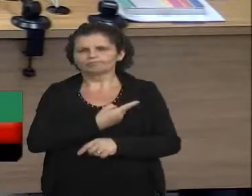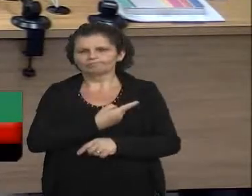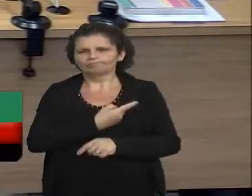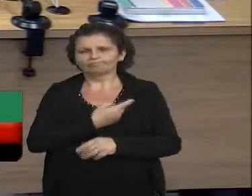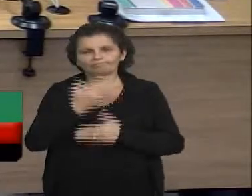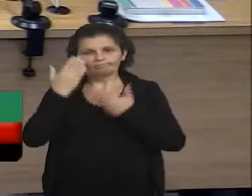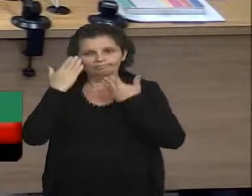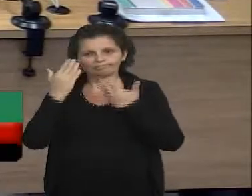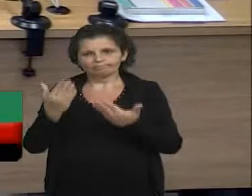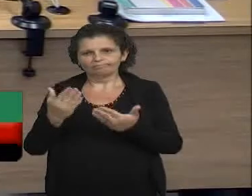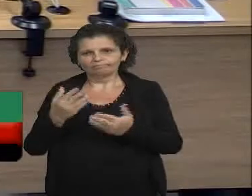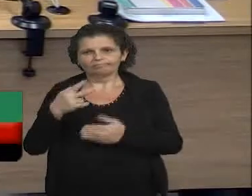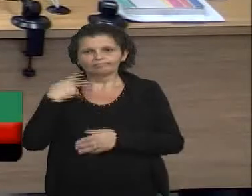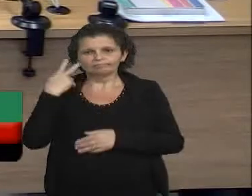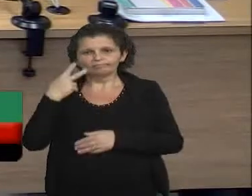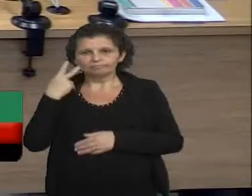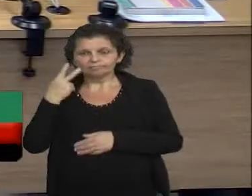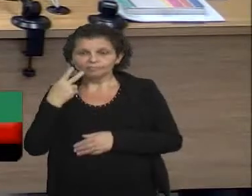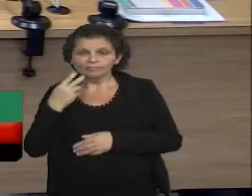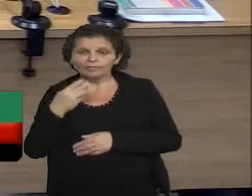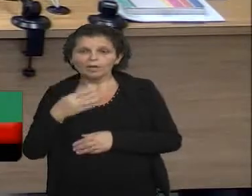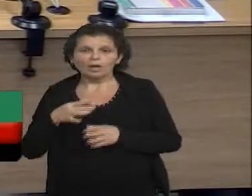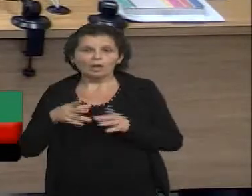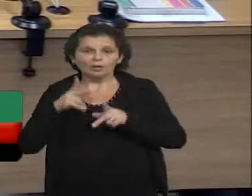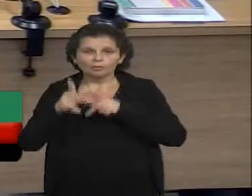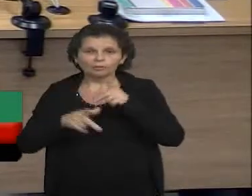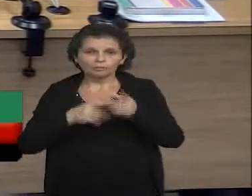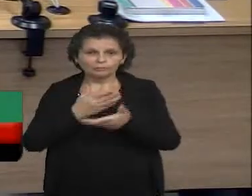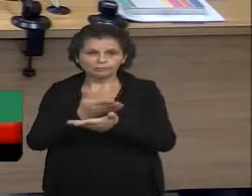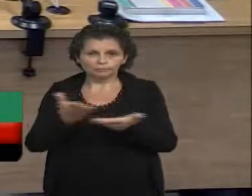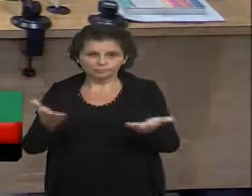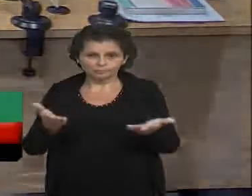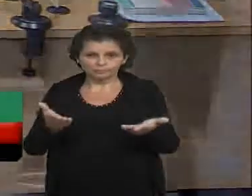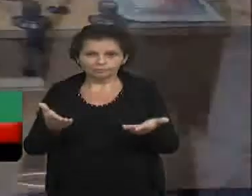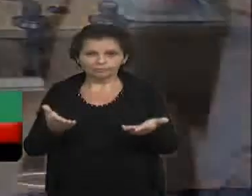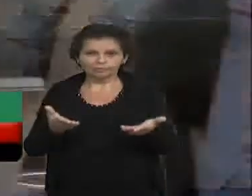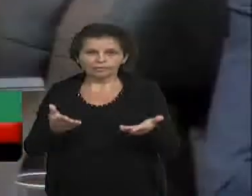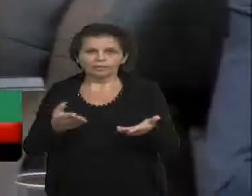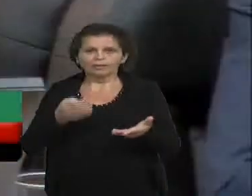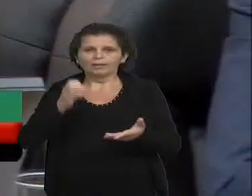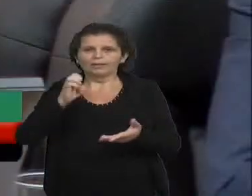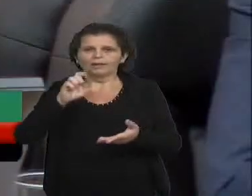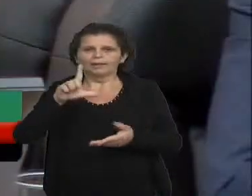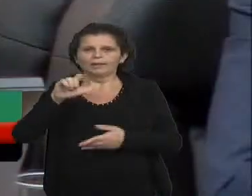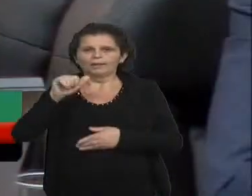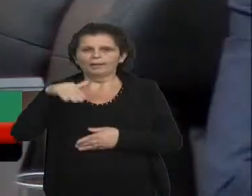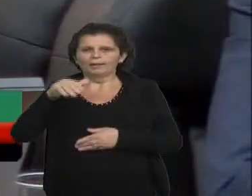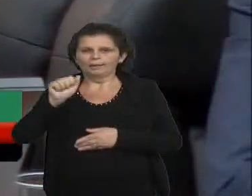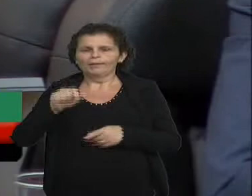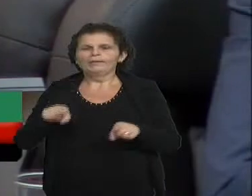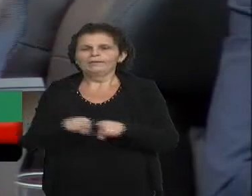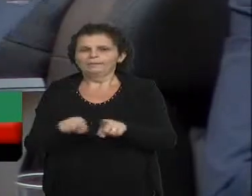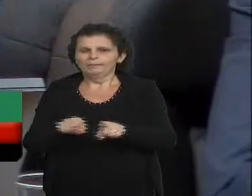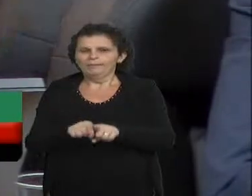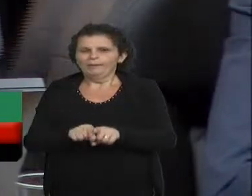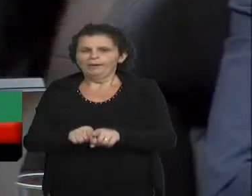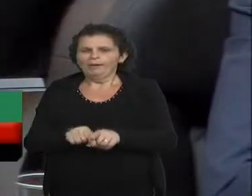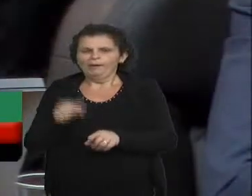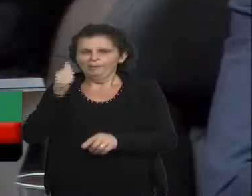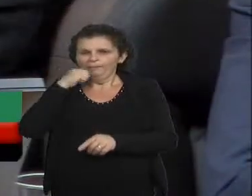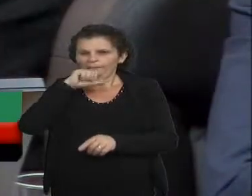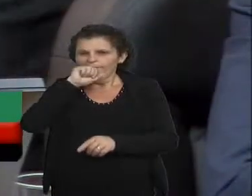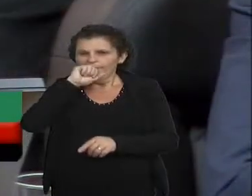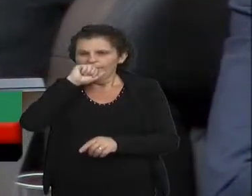Eu agradeço, senhores vereadores, e ao povo presente, e a você, Eliana, que está aqui hoje, sua mãe. Vem aqui um pouquinho